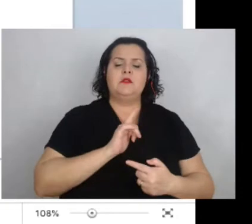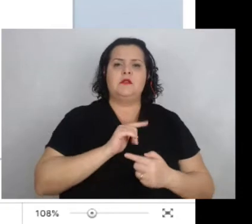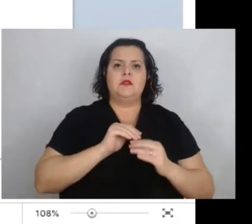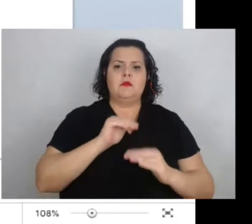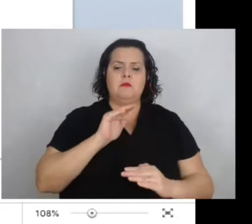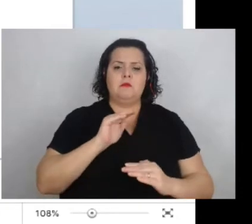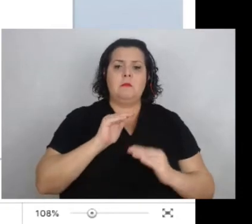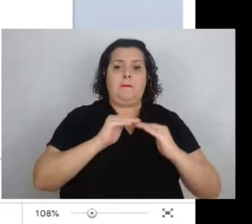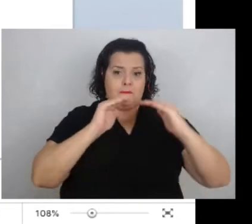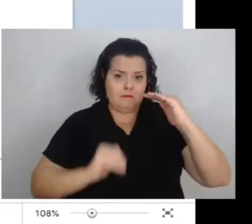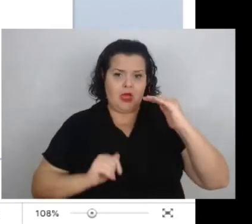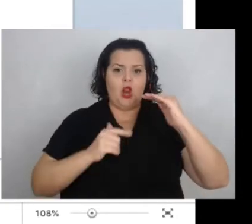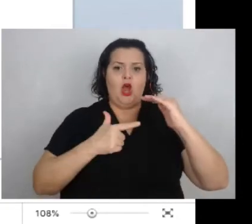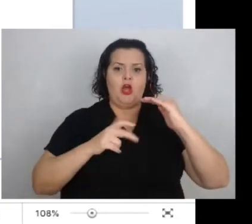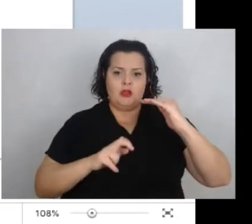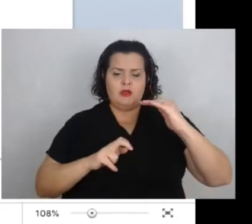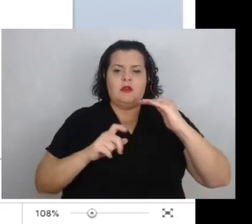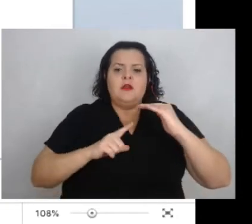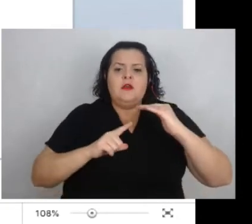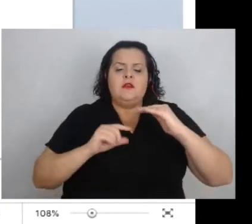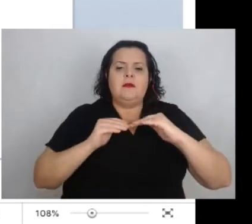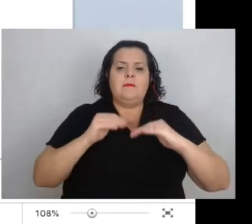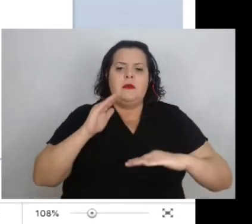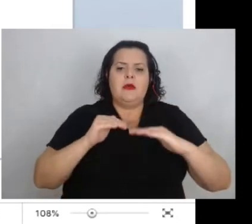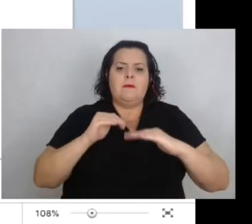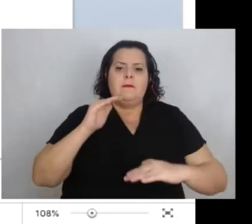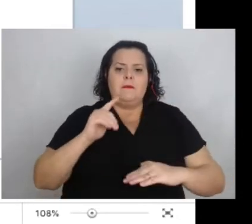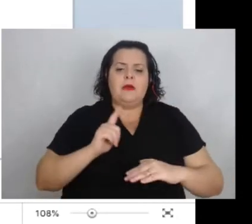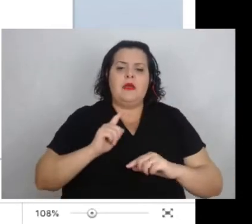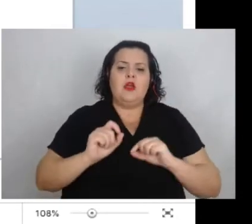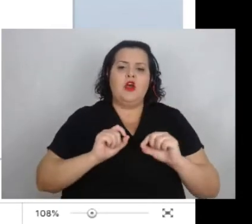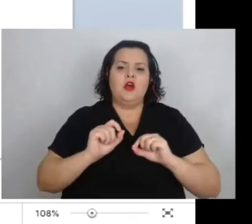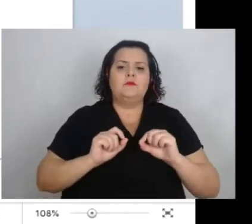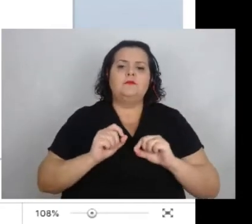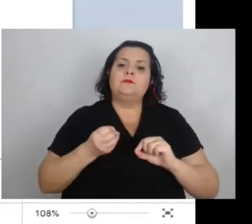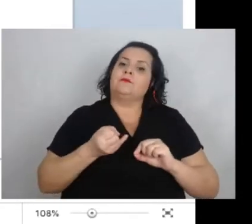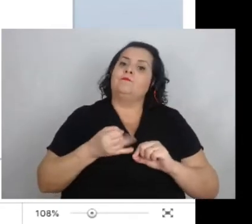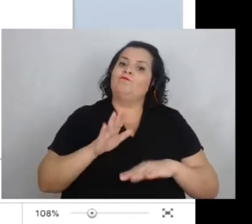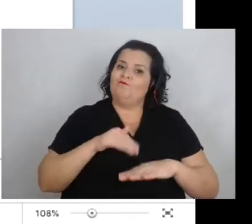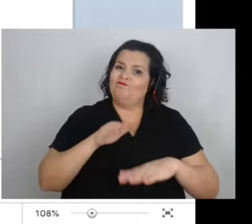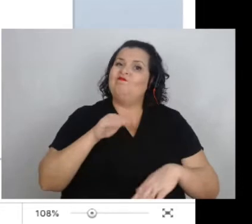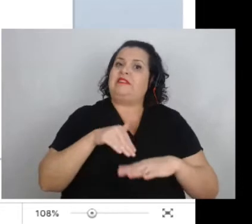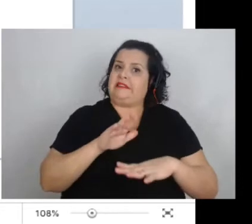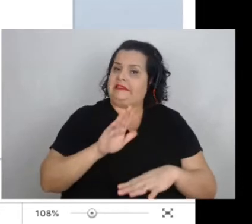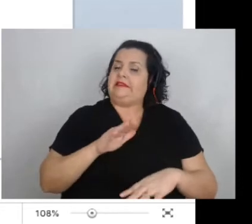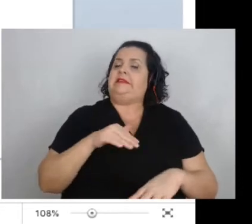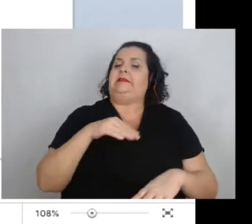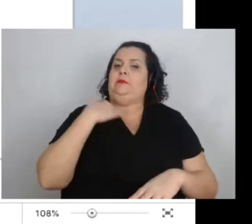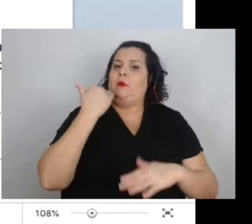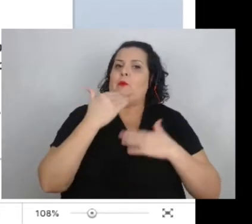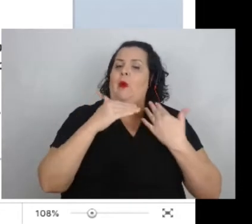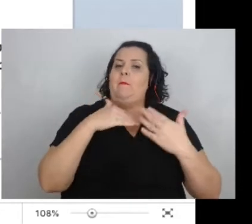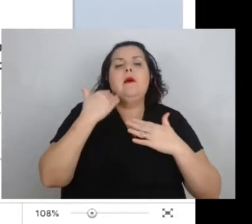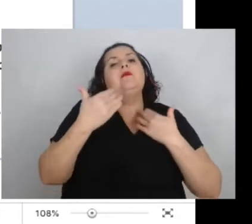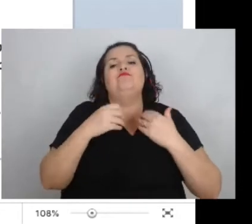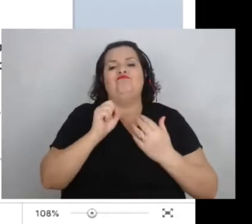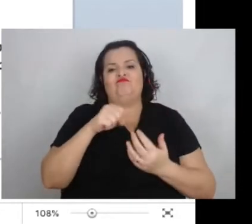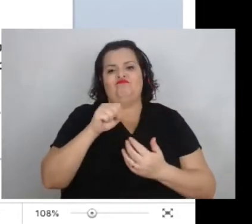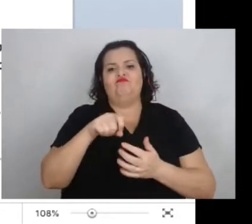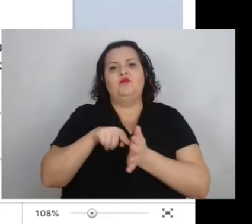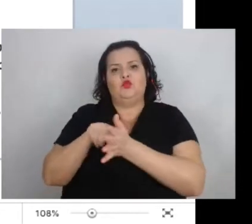com maior número de cópias, tem uma chance maior de morrer, e foi o que a gente viu nesse